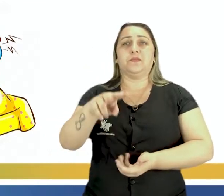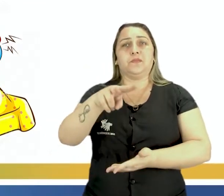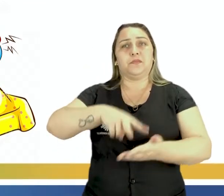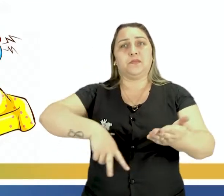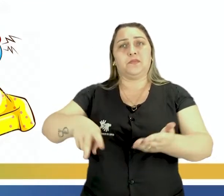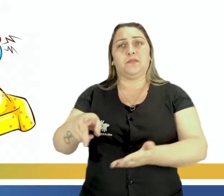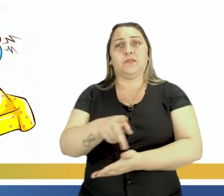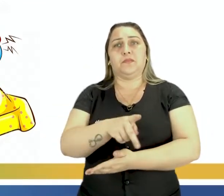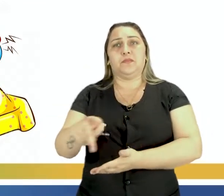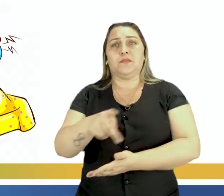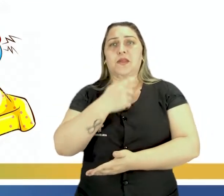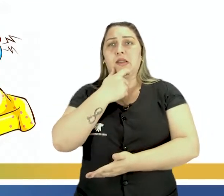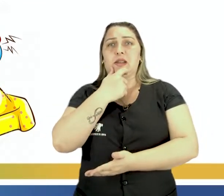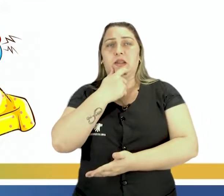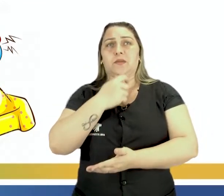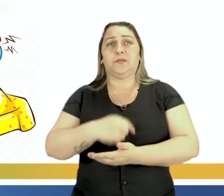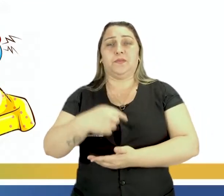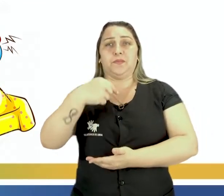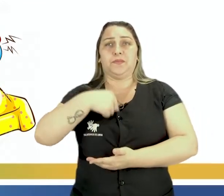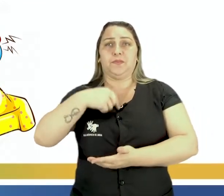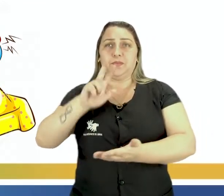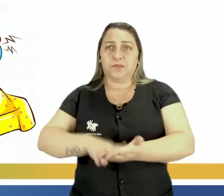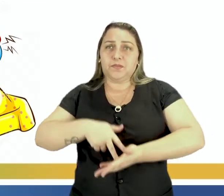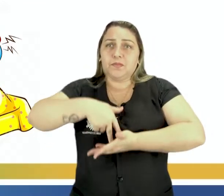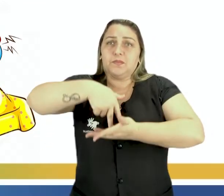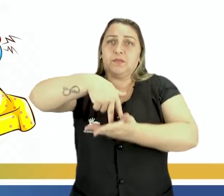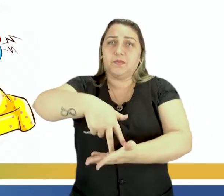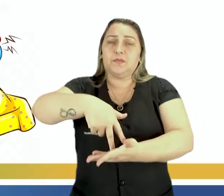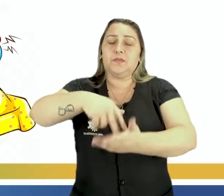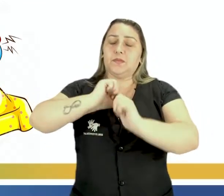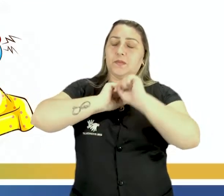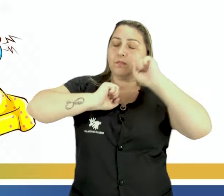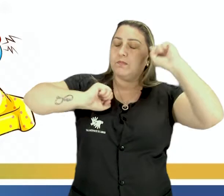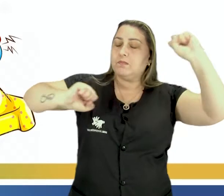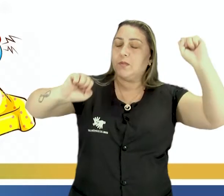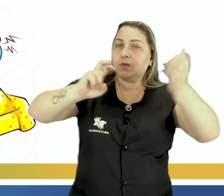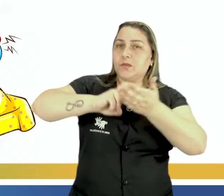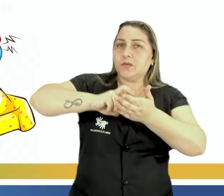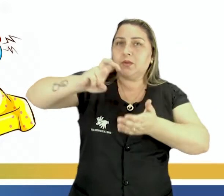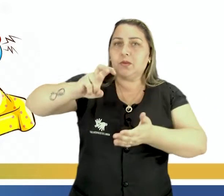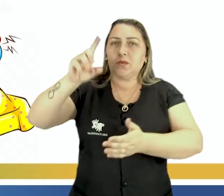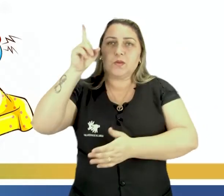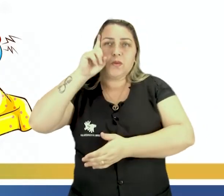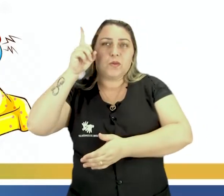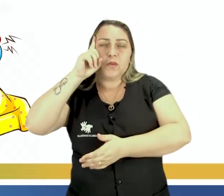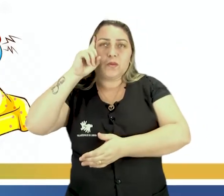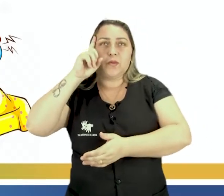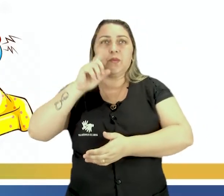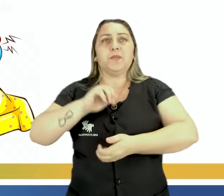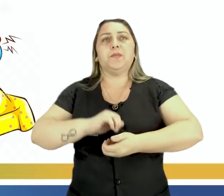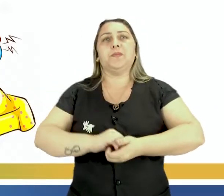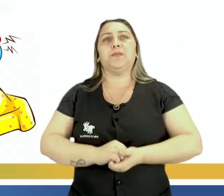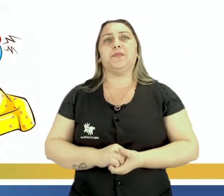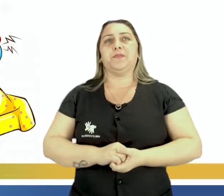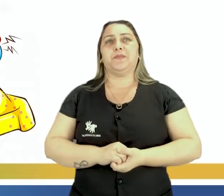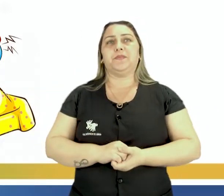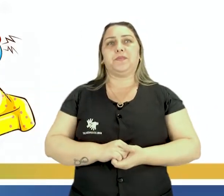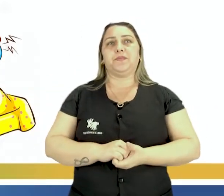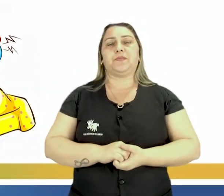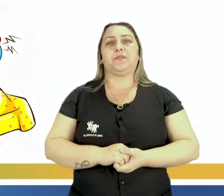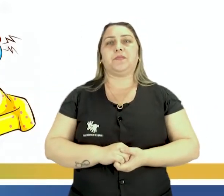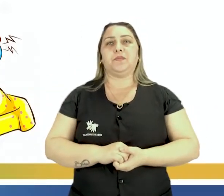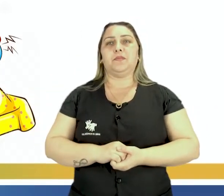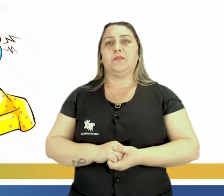every day. Eu levanto cedo, ou eu acordo cedo todos os dias. She wakes